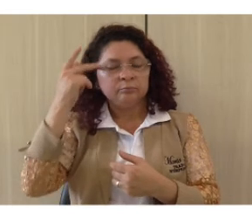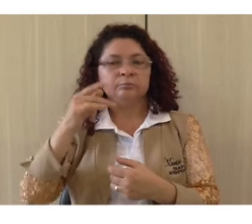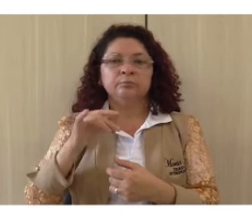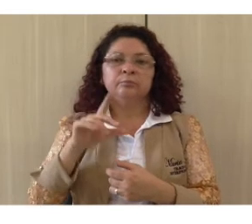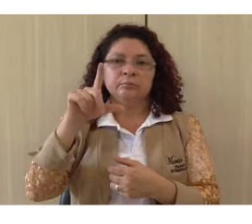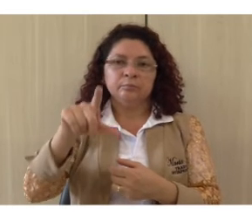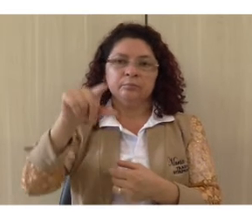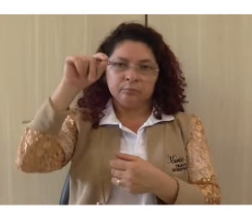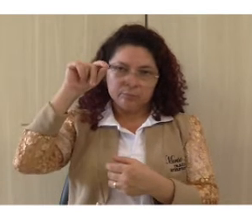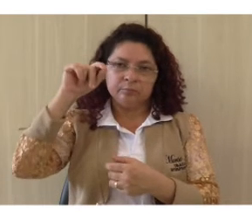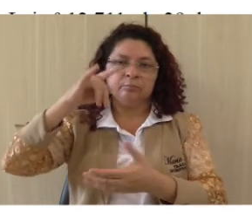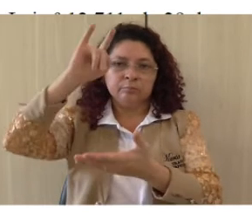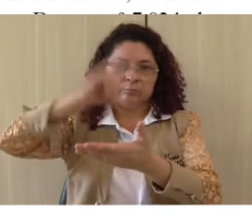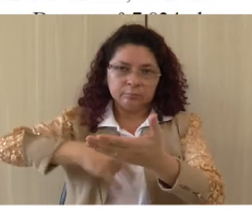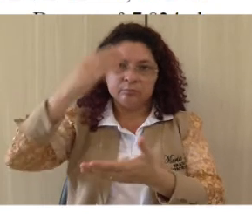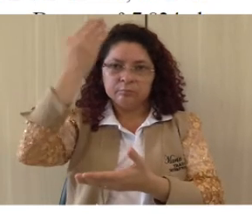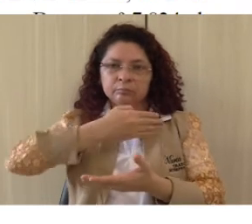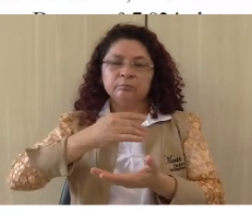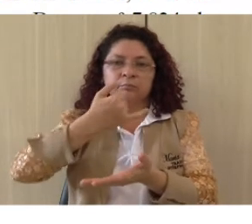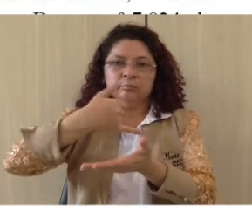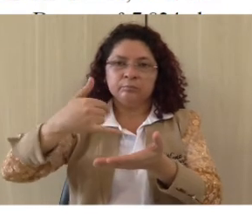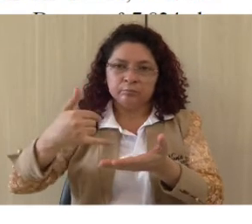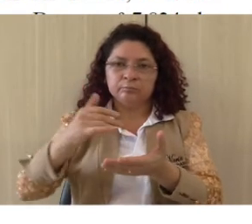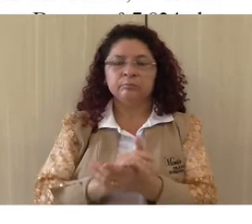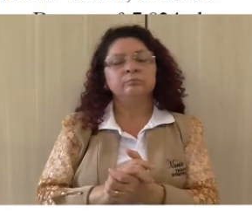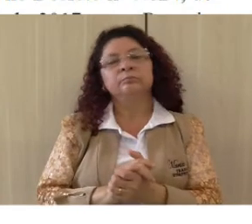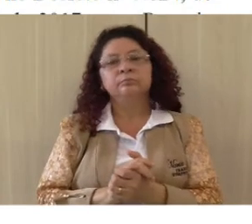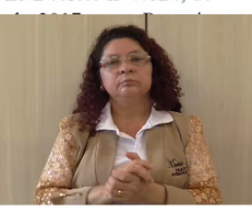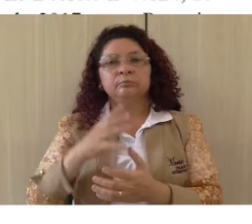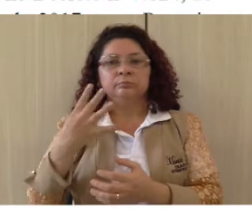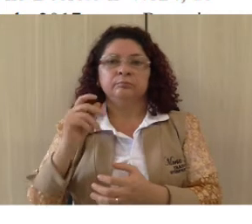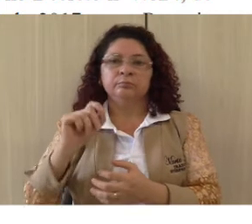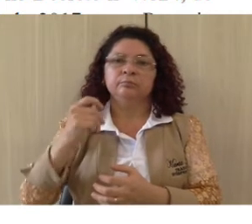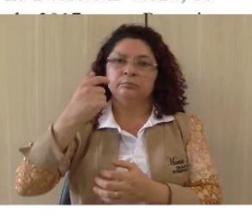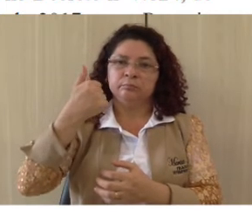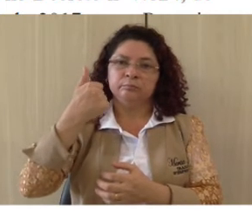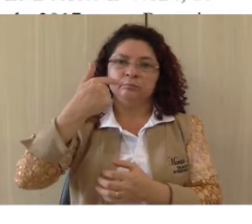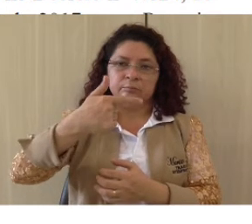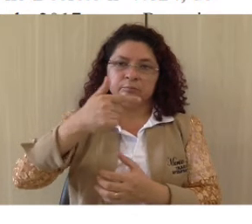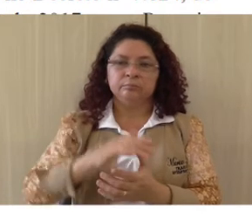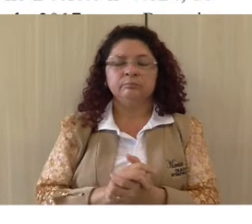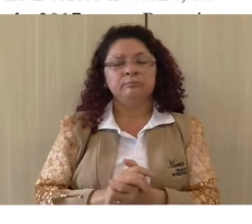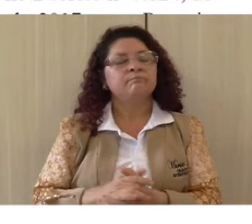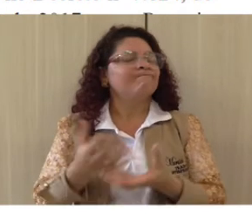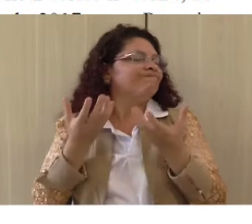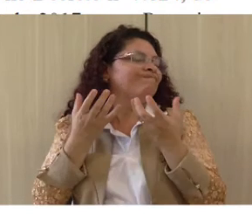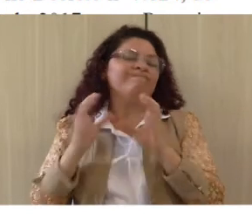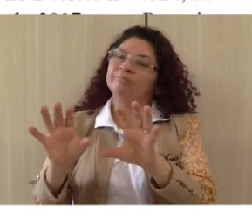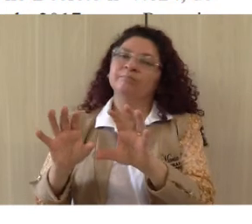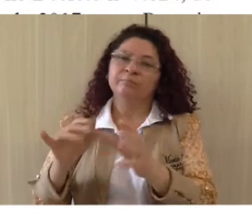documento, para a efetivação de sua inscrição. Item 4.12. Não serão